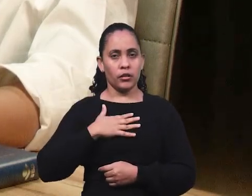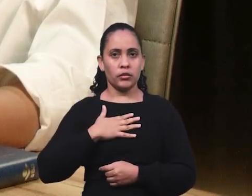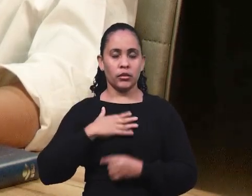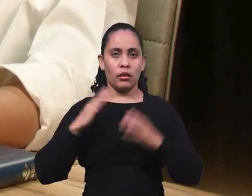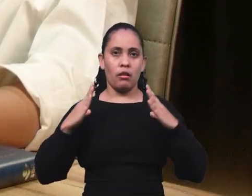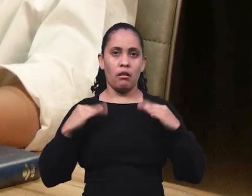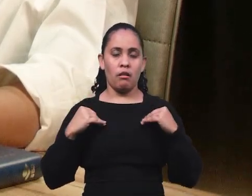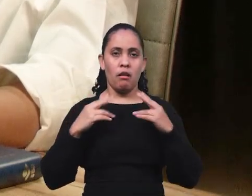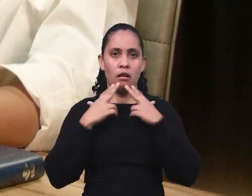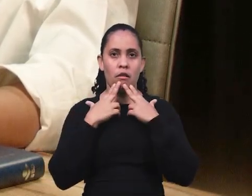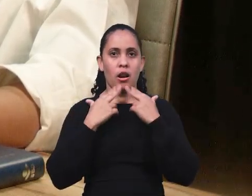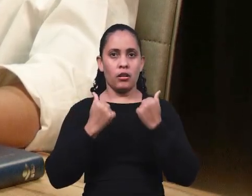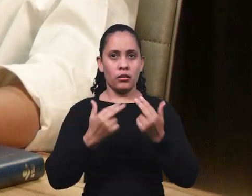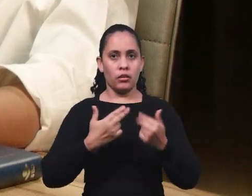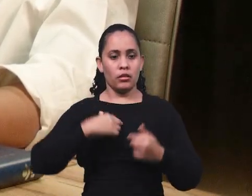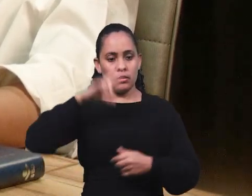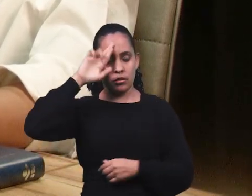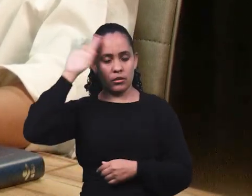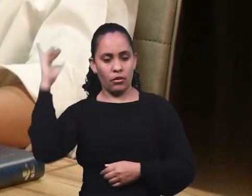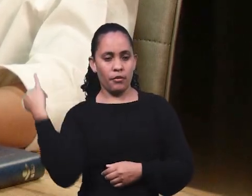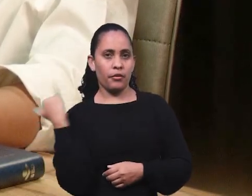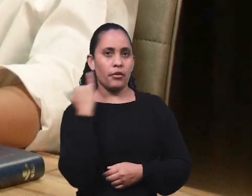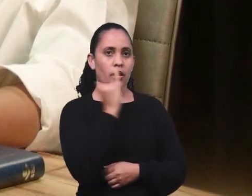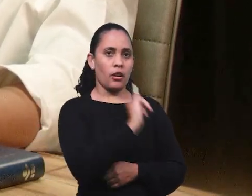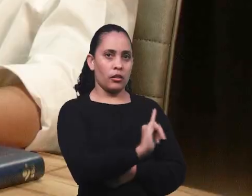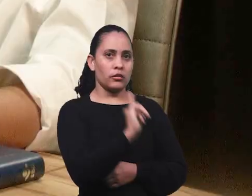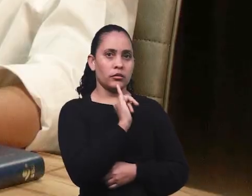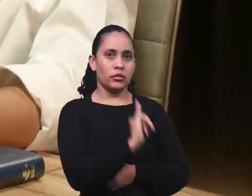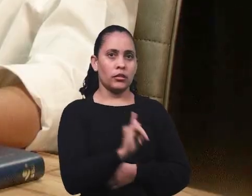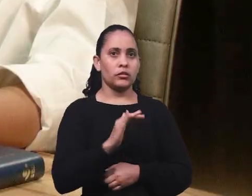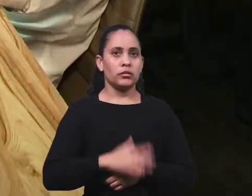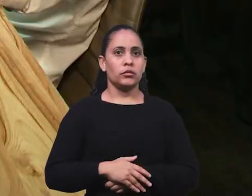língua estranha. Deus falando com a igreja.